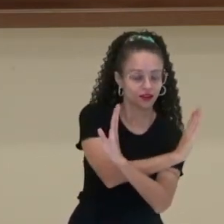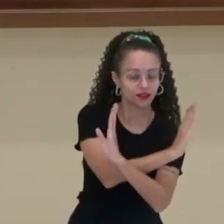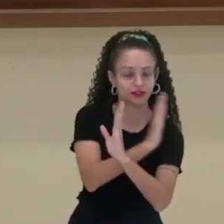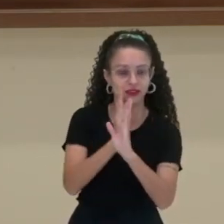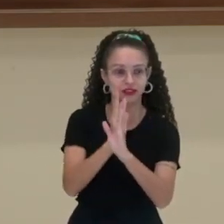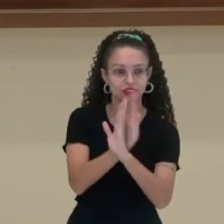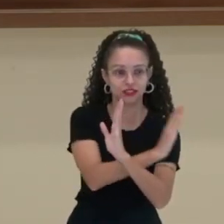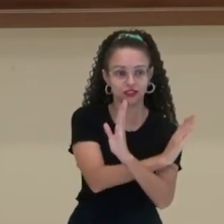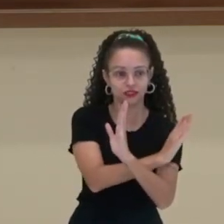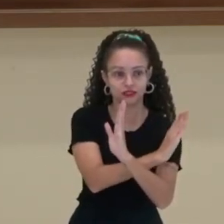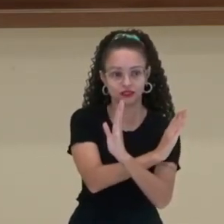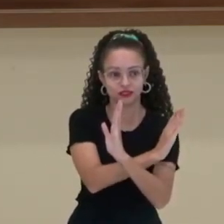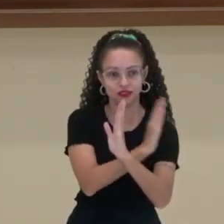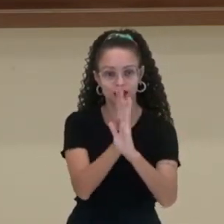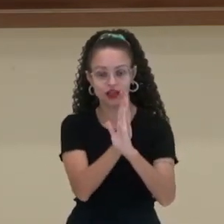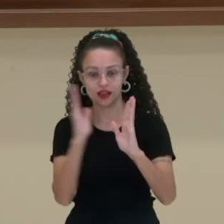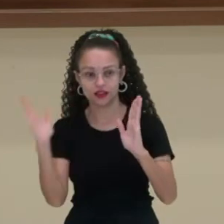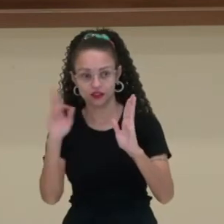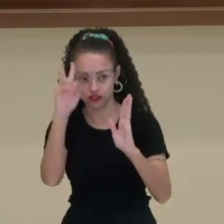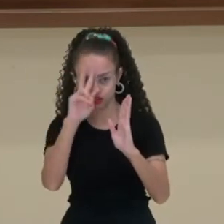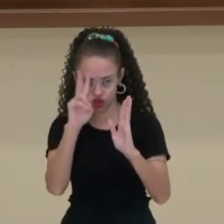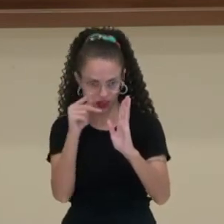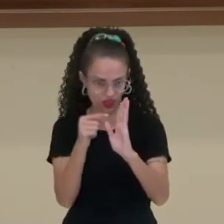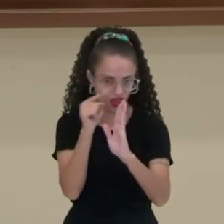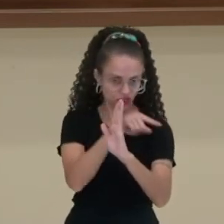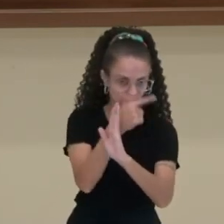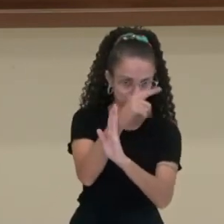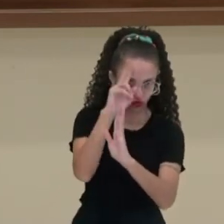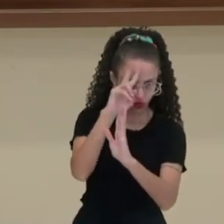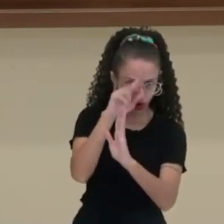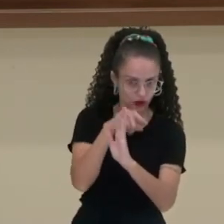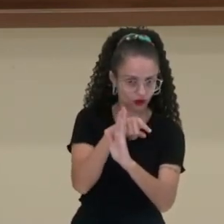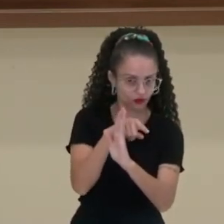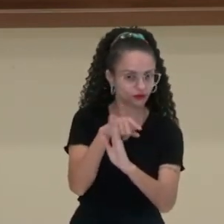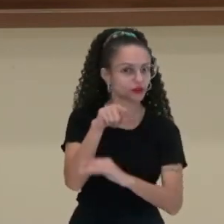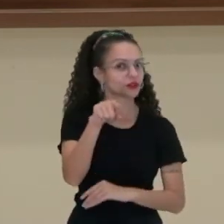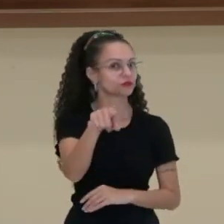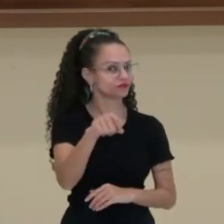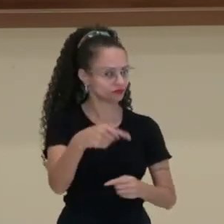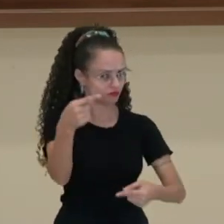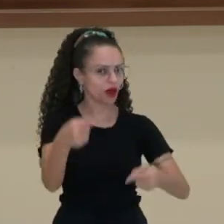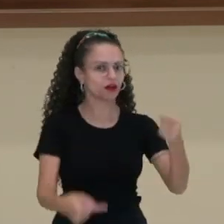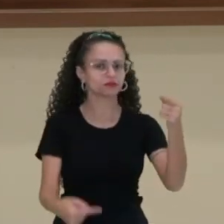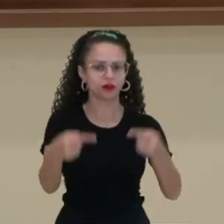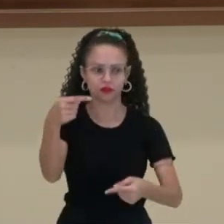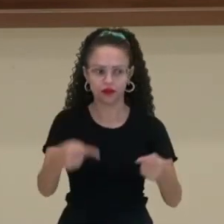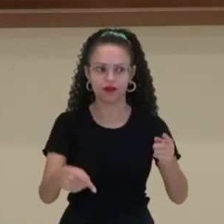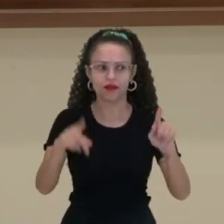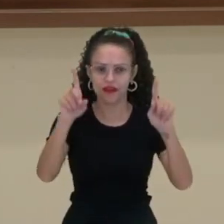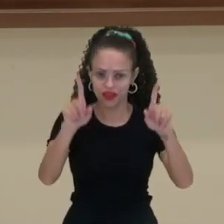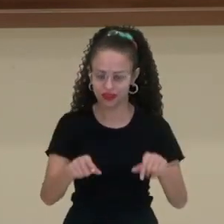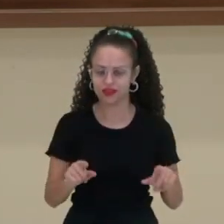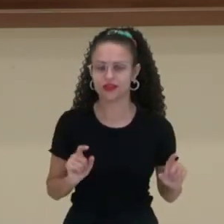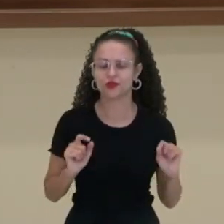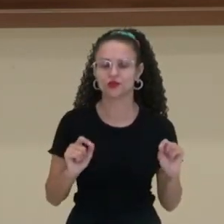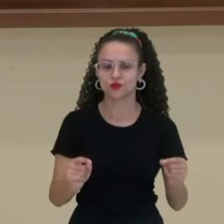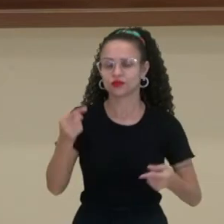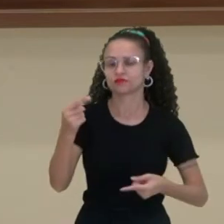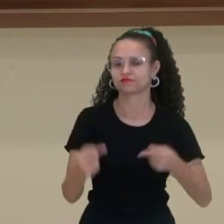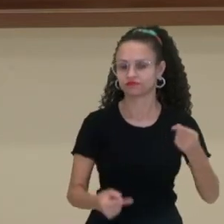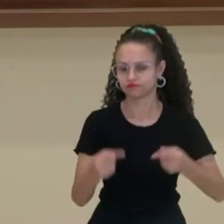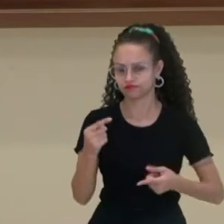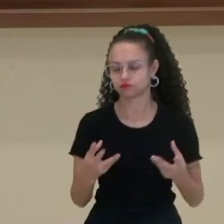Pré-história vem antes da história. Ah, eles não tinham história? Isso é muito polêmico, uma discussão é uma questão